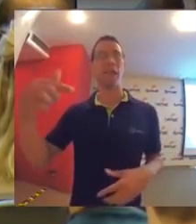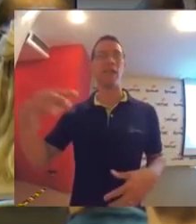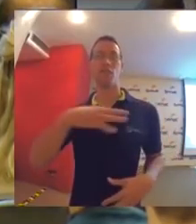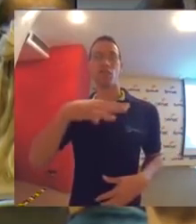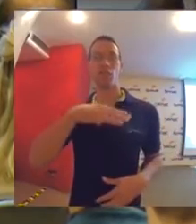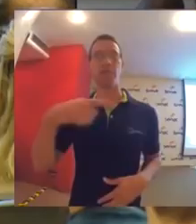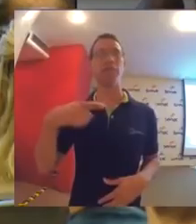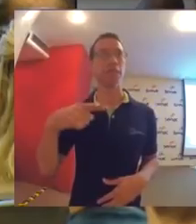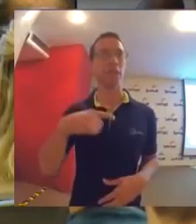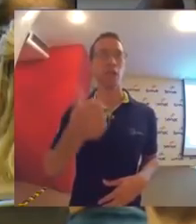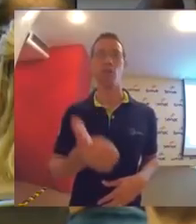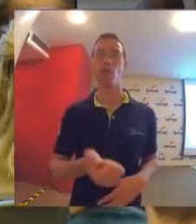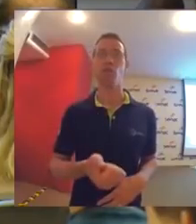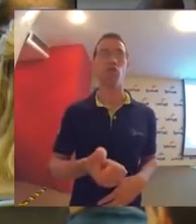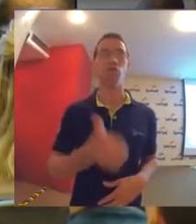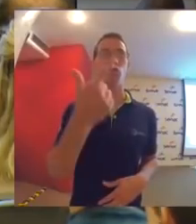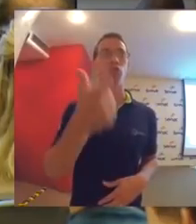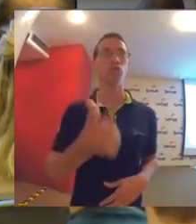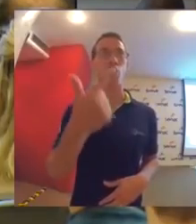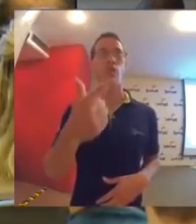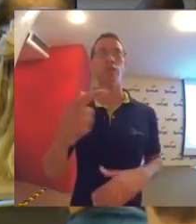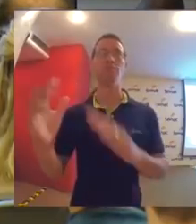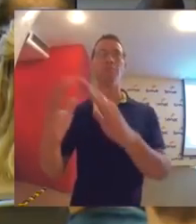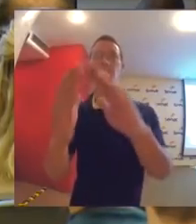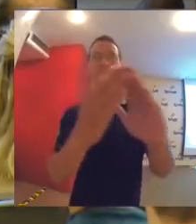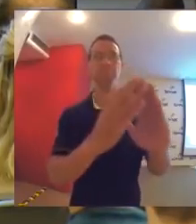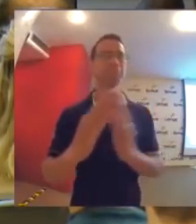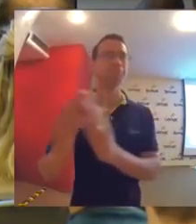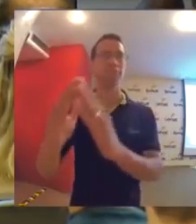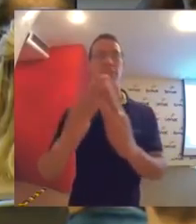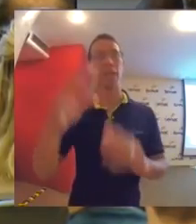acompanhar 12 comunidades de aprendizagem.